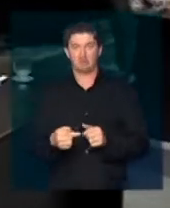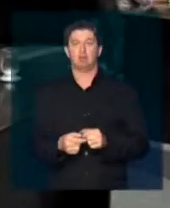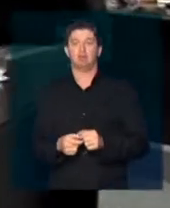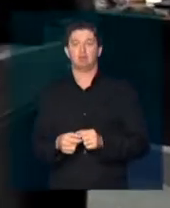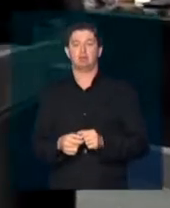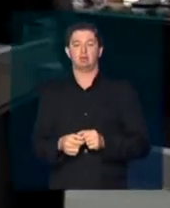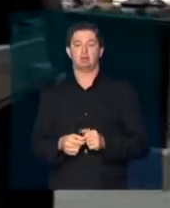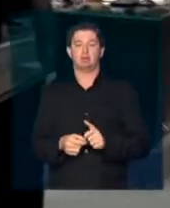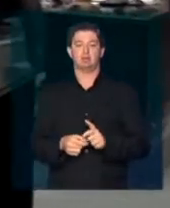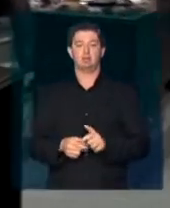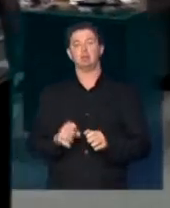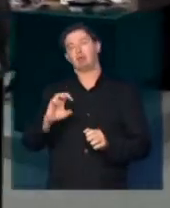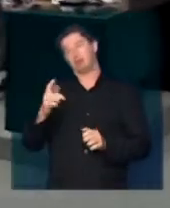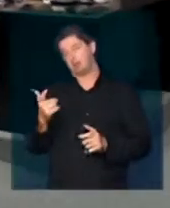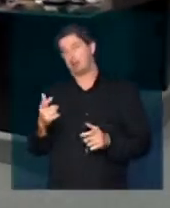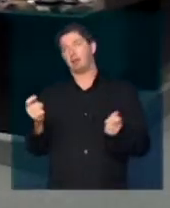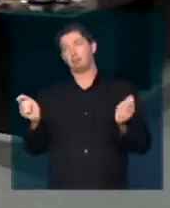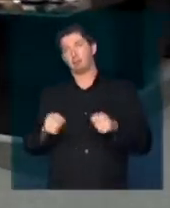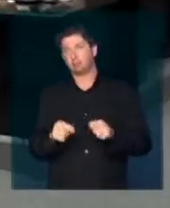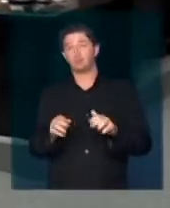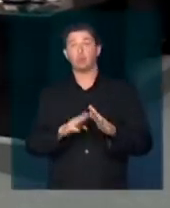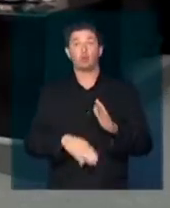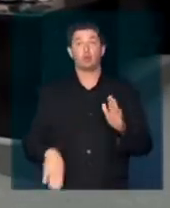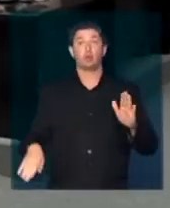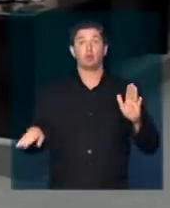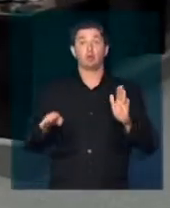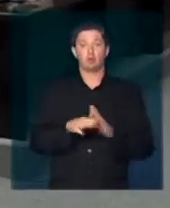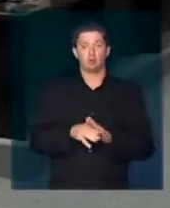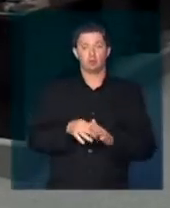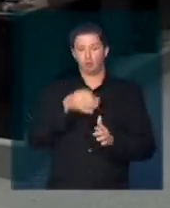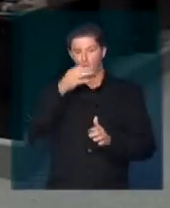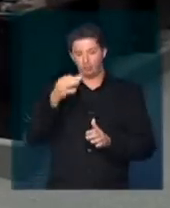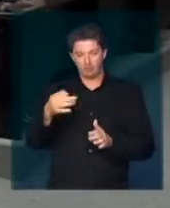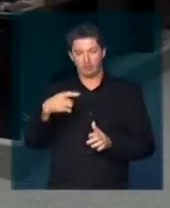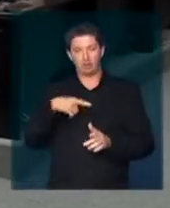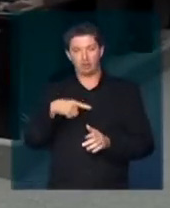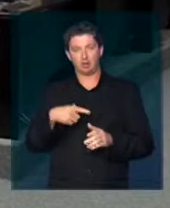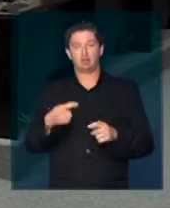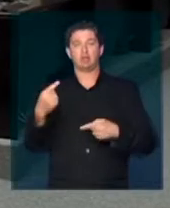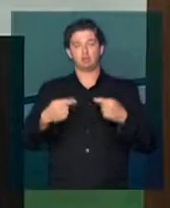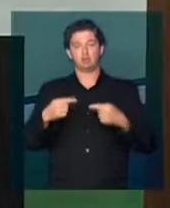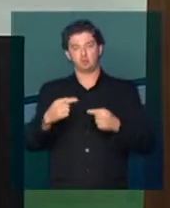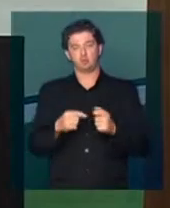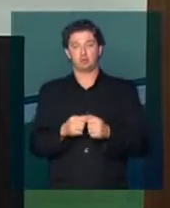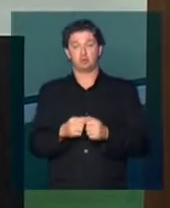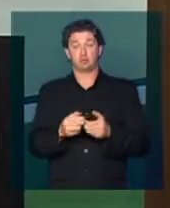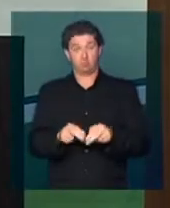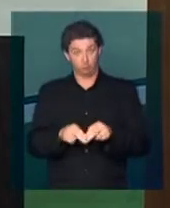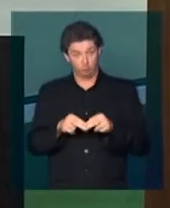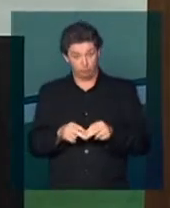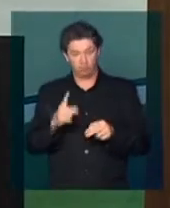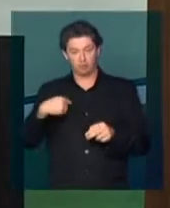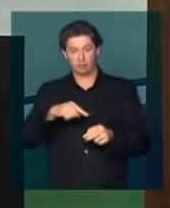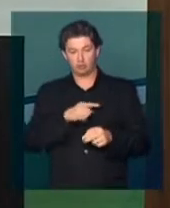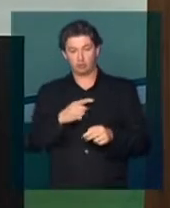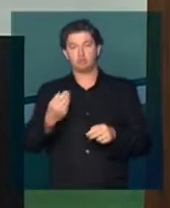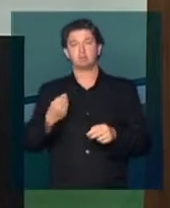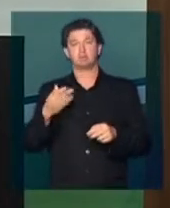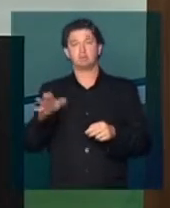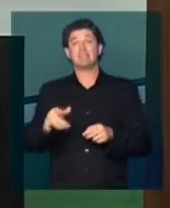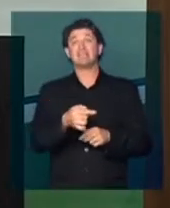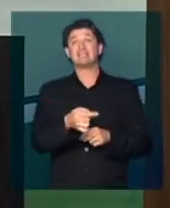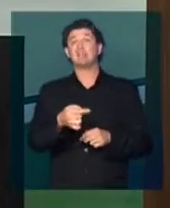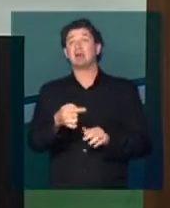haverá a possibilidade de todos terem a sua posição sendo levada a voto. Para isso, nós vamos ficar a